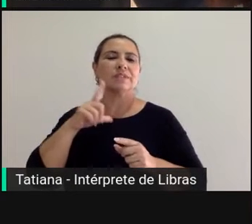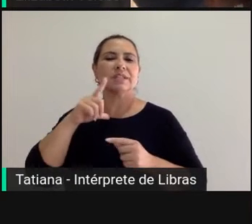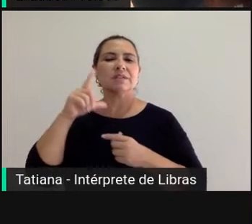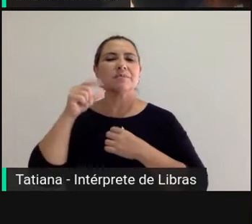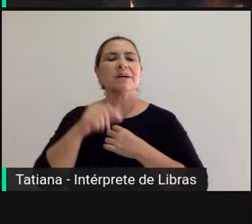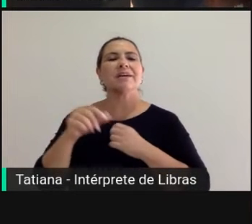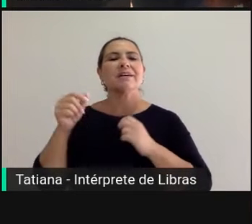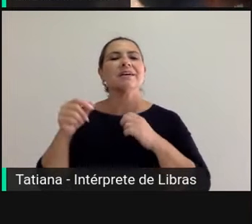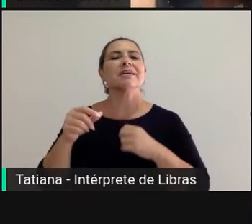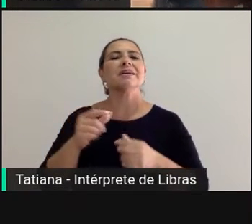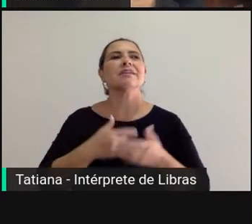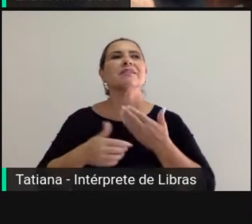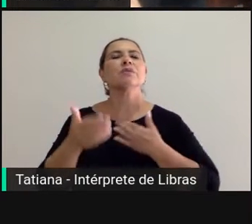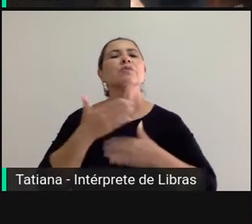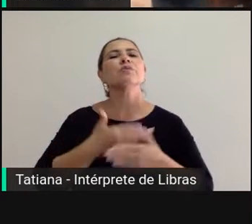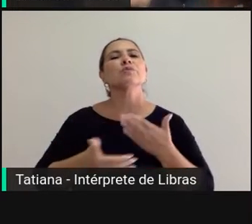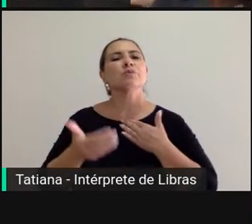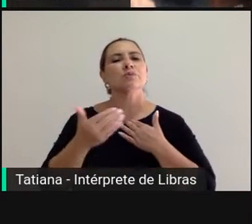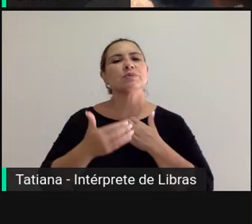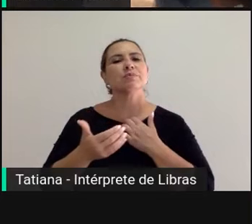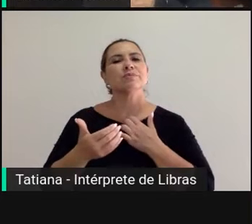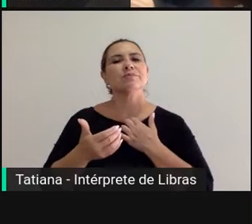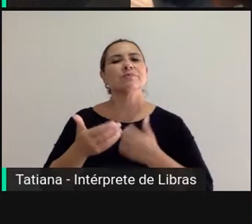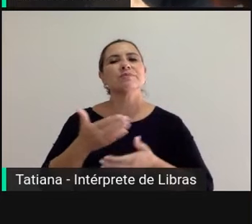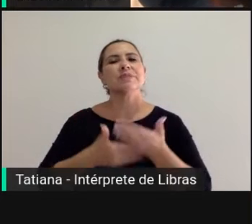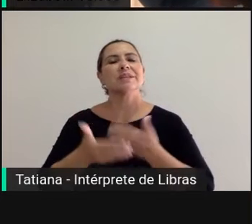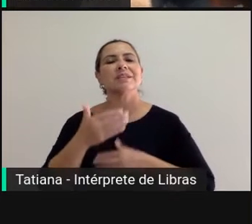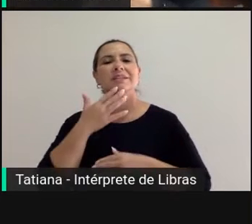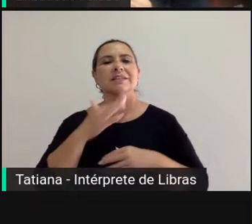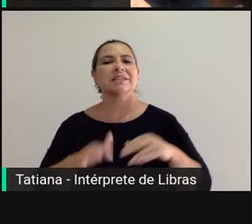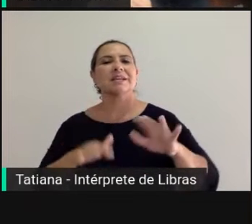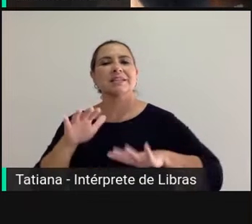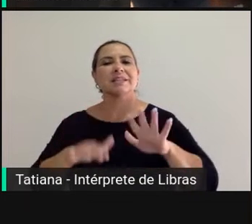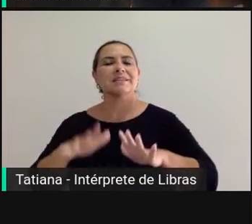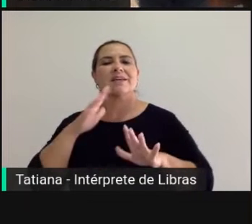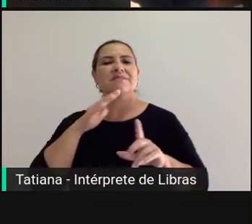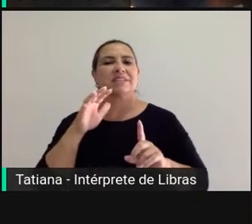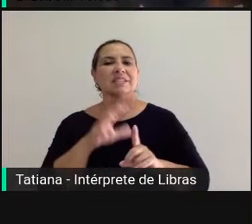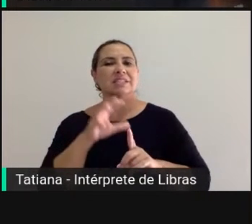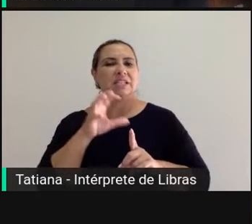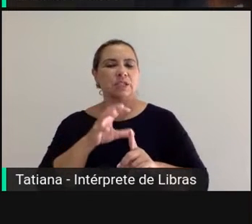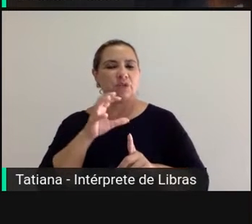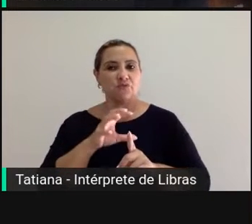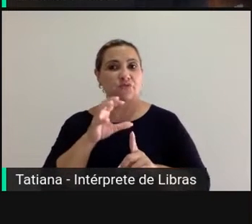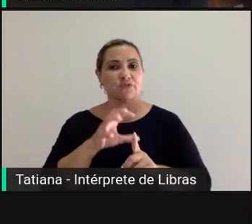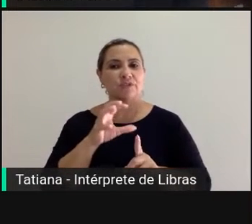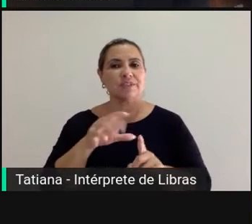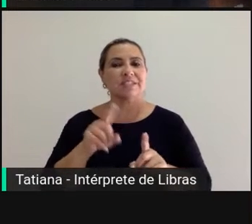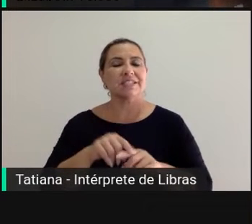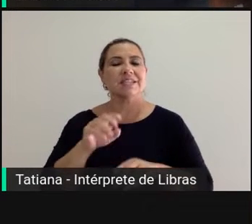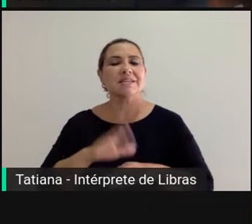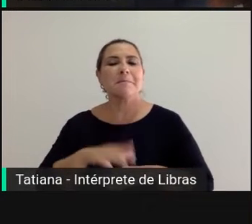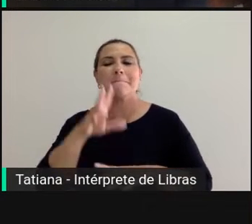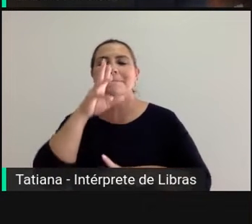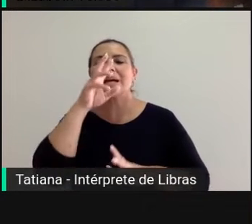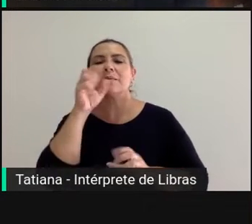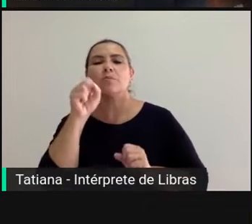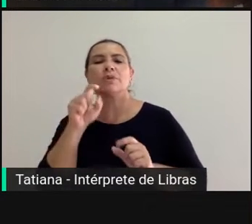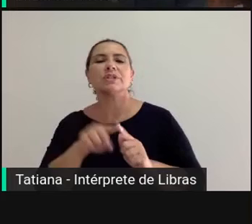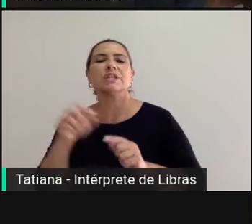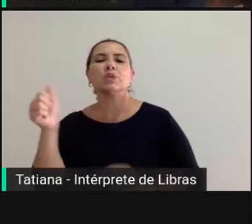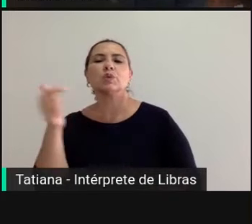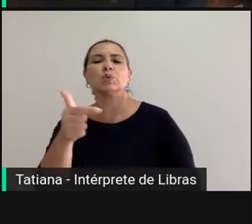que plataformas, né, estão, às vezes, influenciando e tendo mais poder do que muitos governos, até